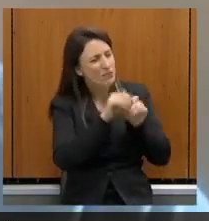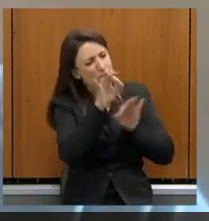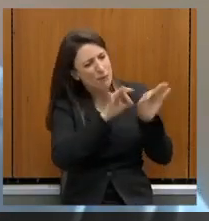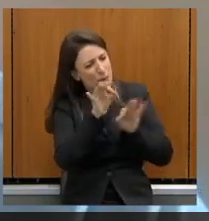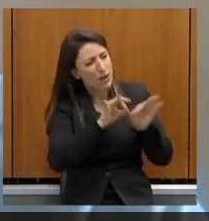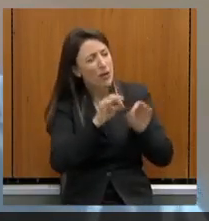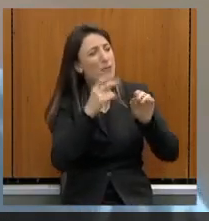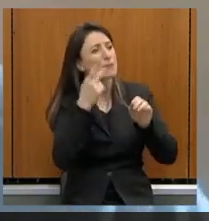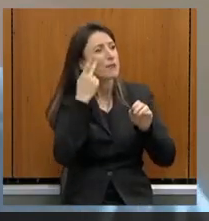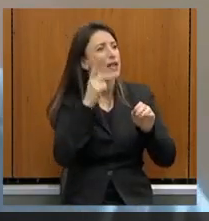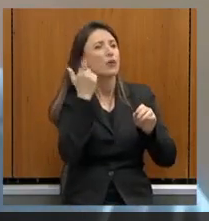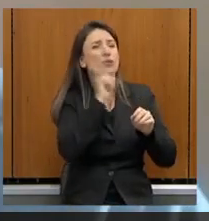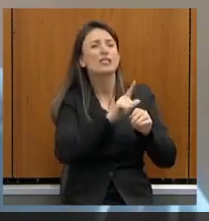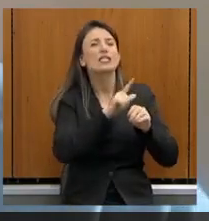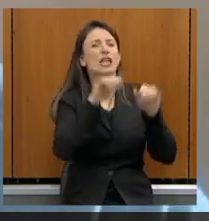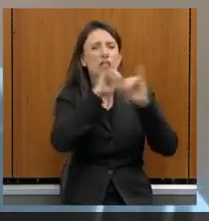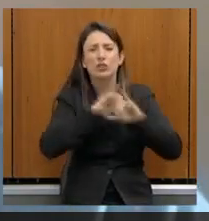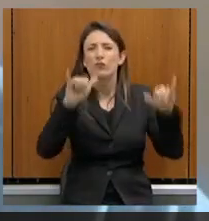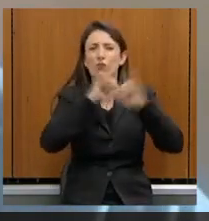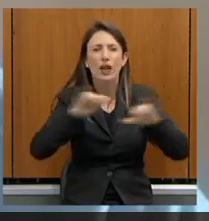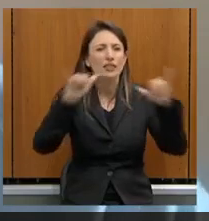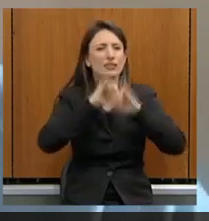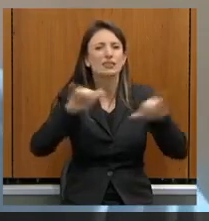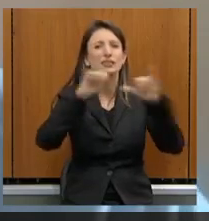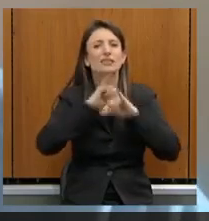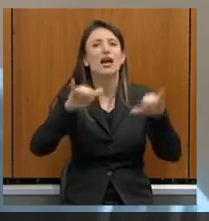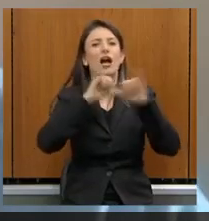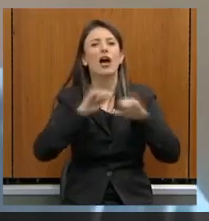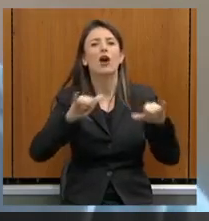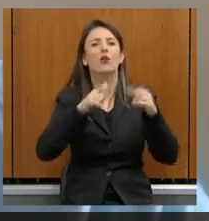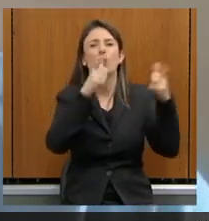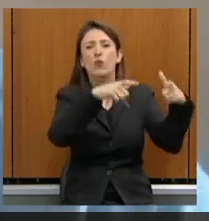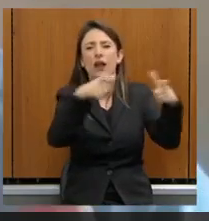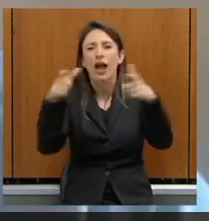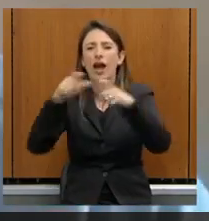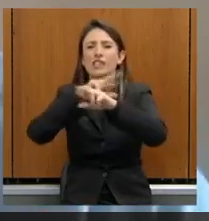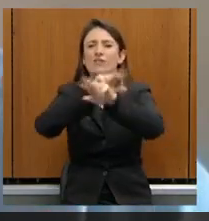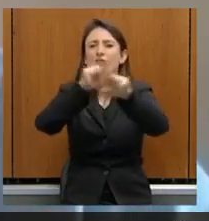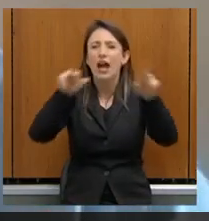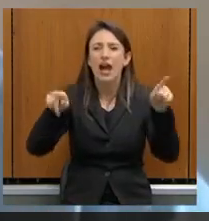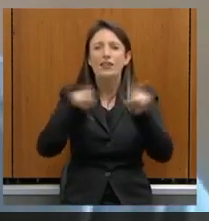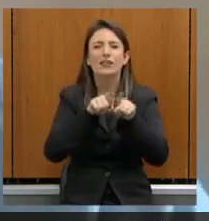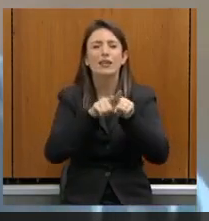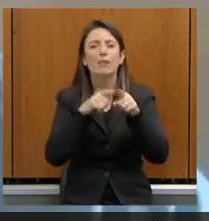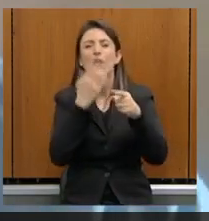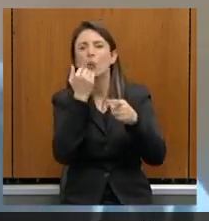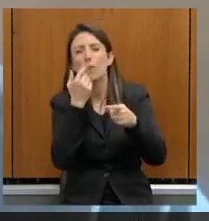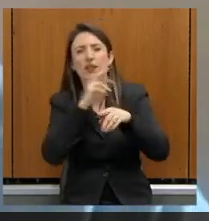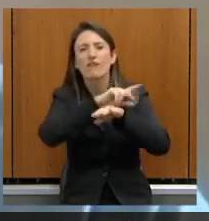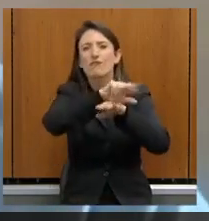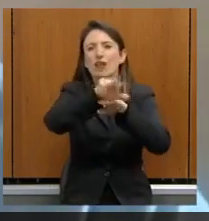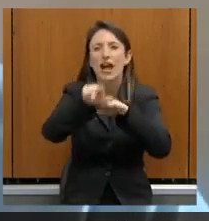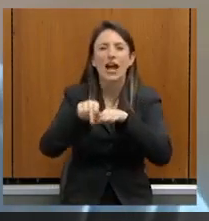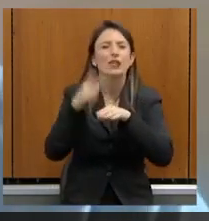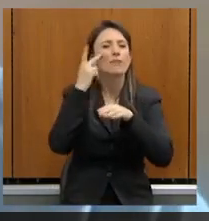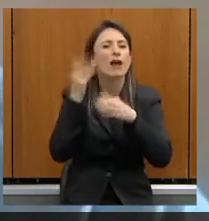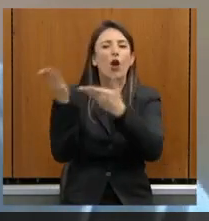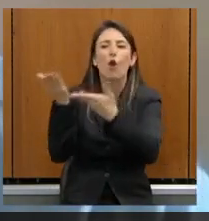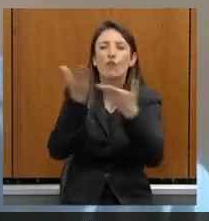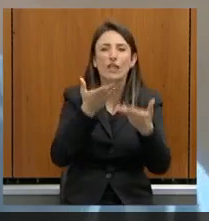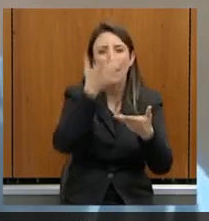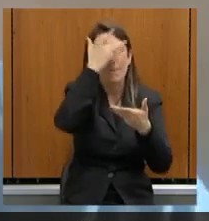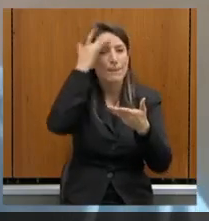destino e sabores para o turismo gastronômico, para a atração desses investimentos